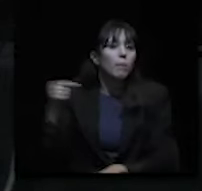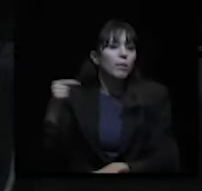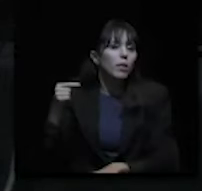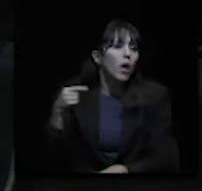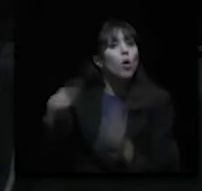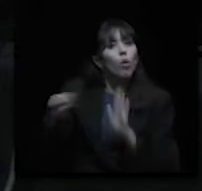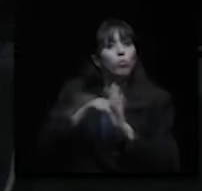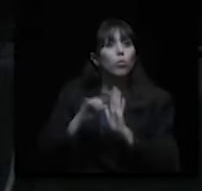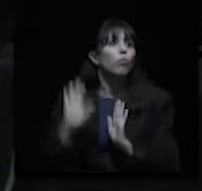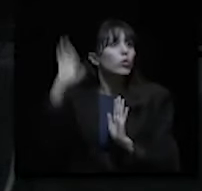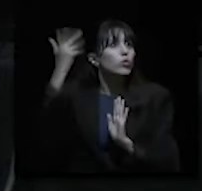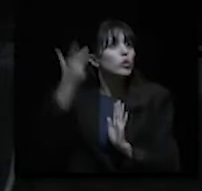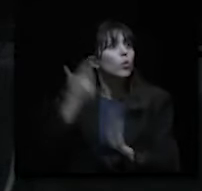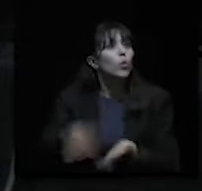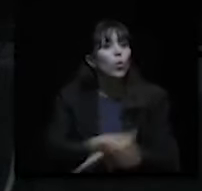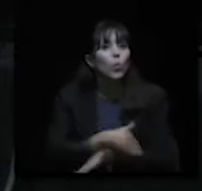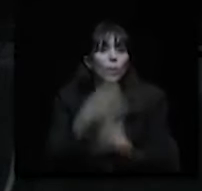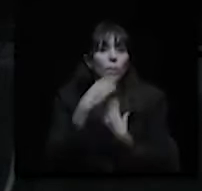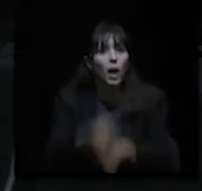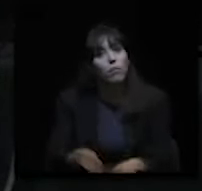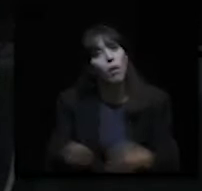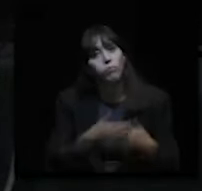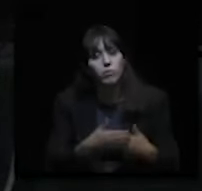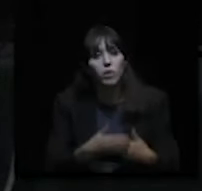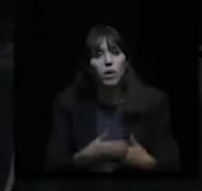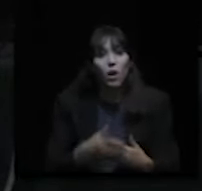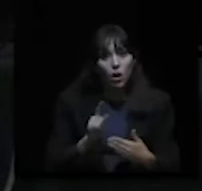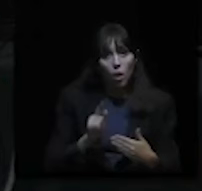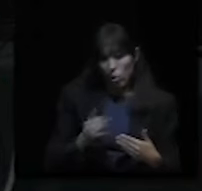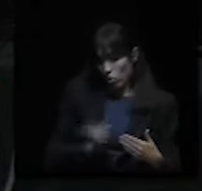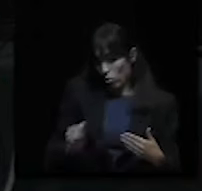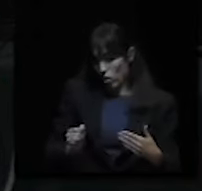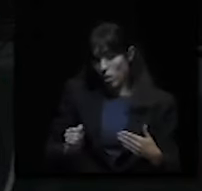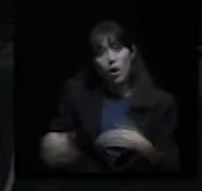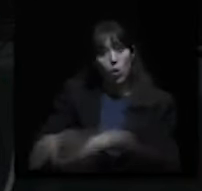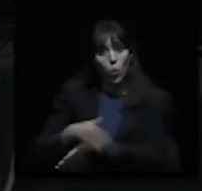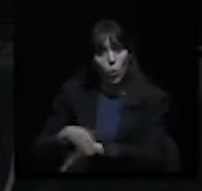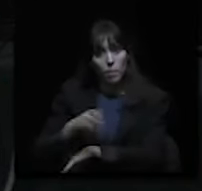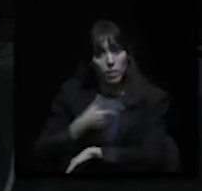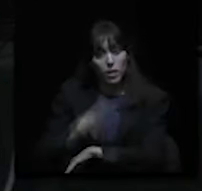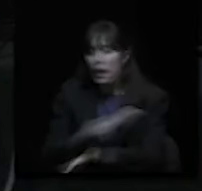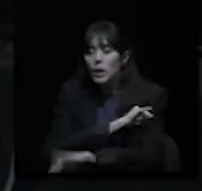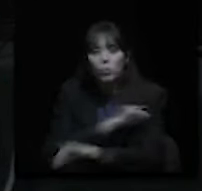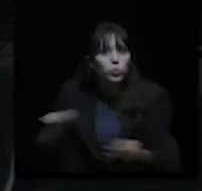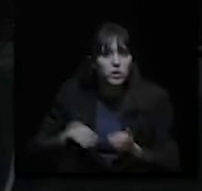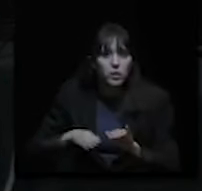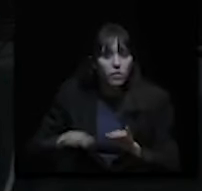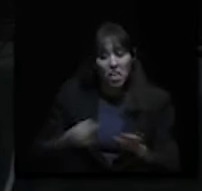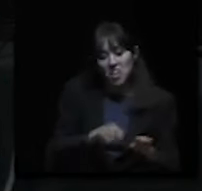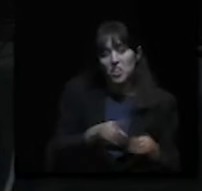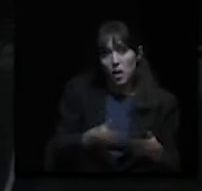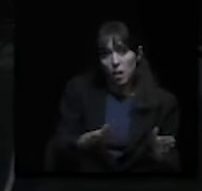da Prata. Aqui na Rua da Prata não houve esse cuidado e agora a Rua da Madalena está impossível. E mesmo a Rua da Prata foi aberta, mas não